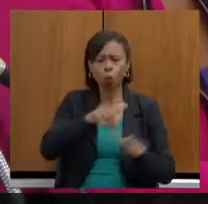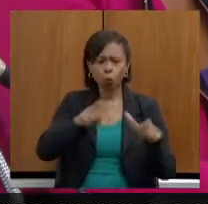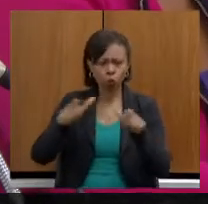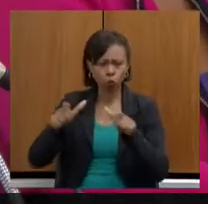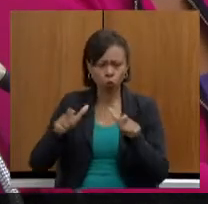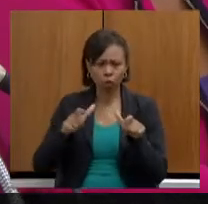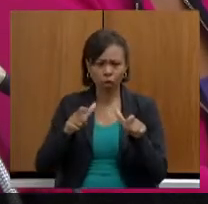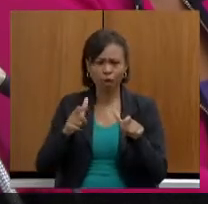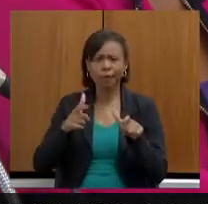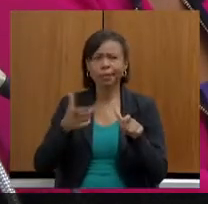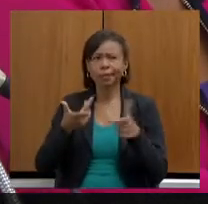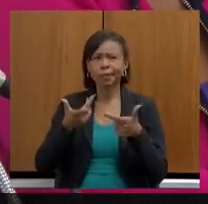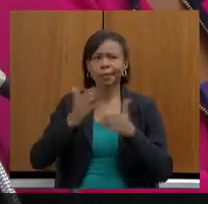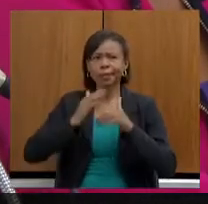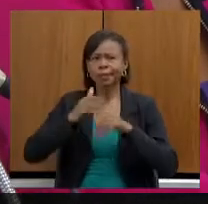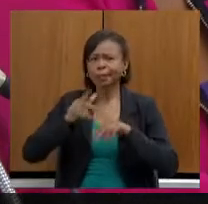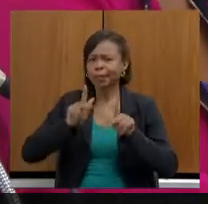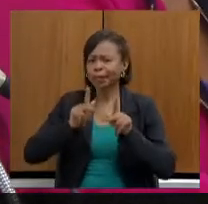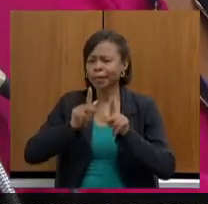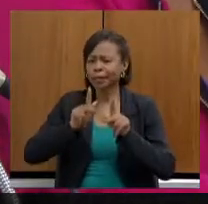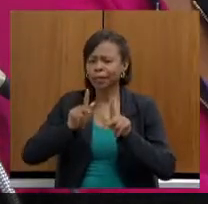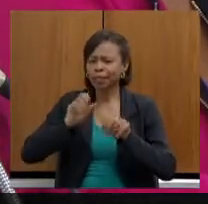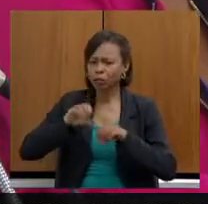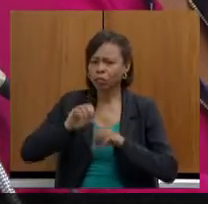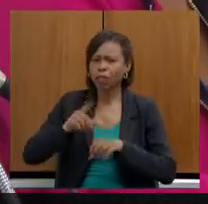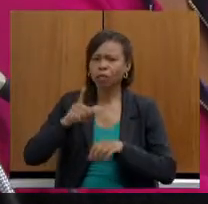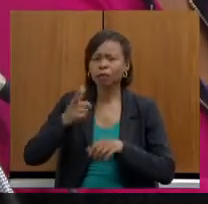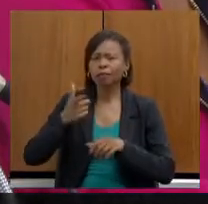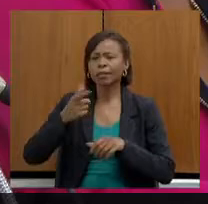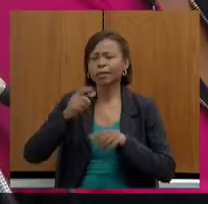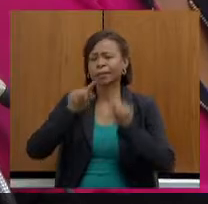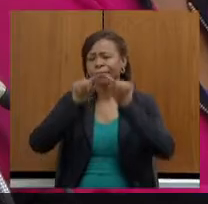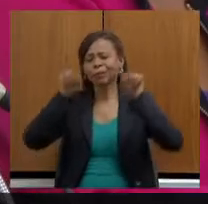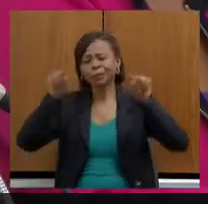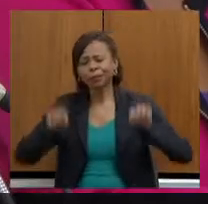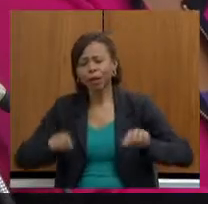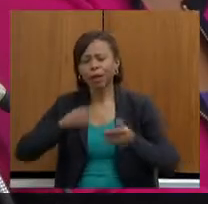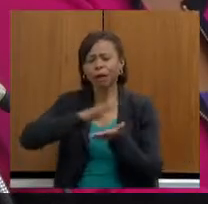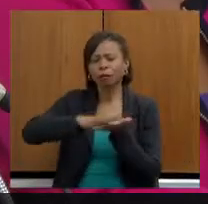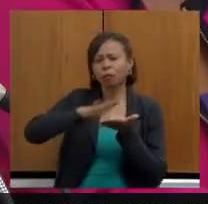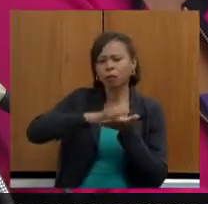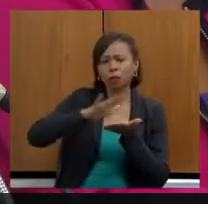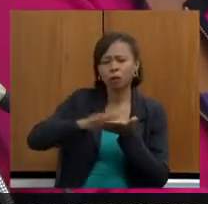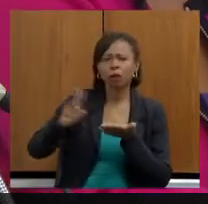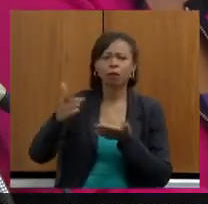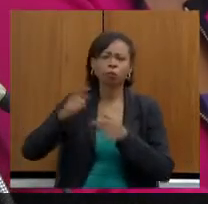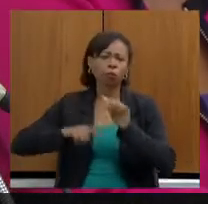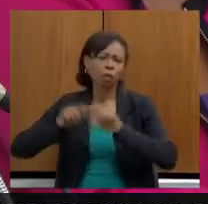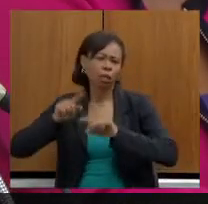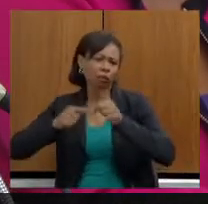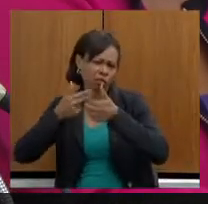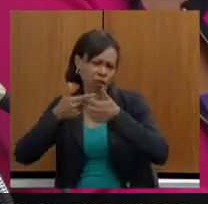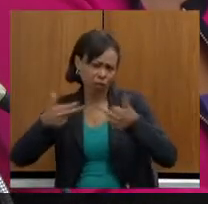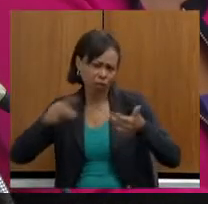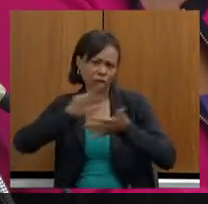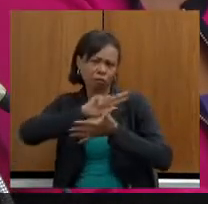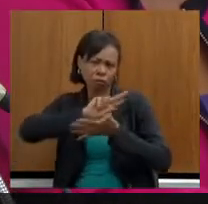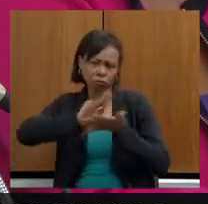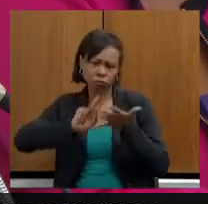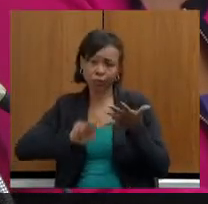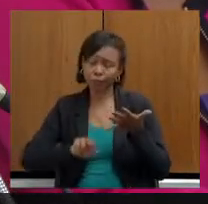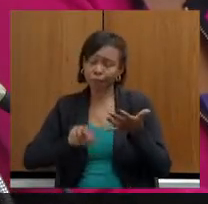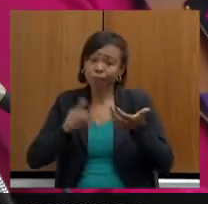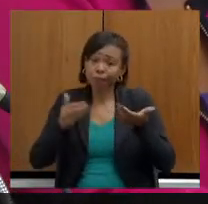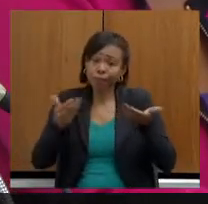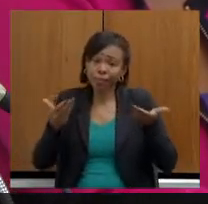14º salário por exemplo em outros tem ajuda de custo para determinar o tipo como eu citei aqui no caso de fora né